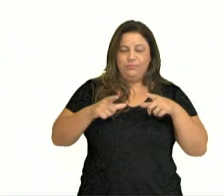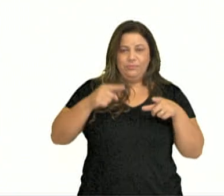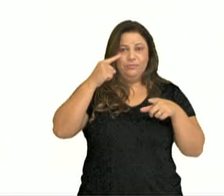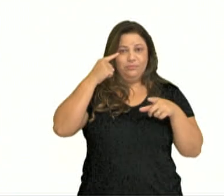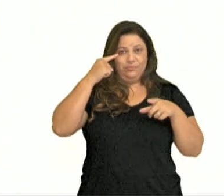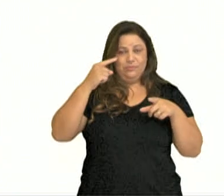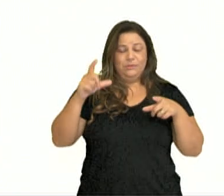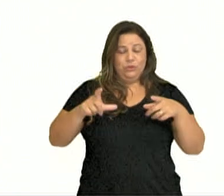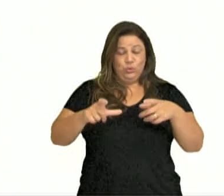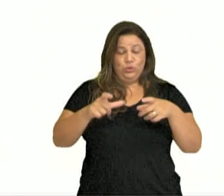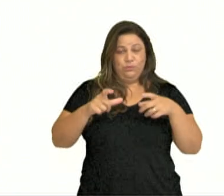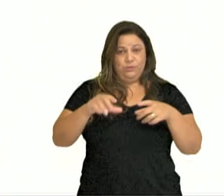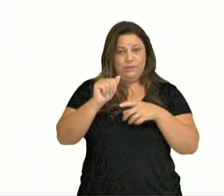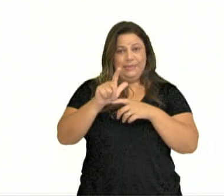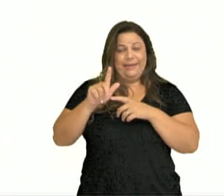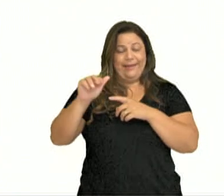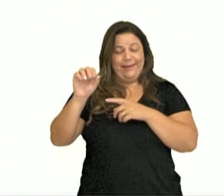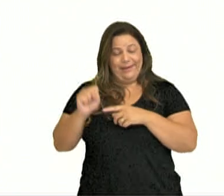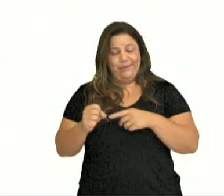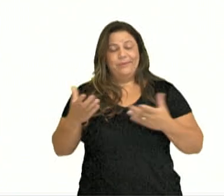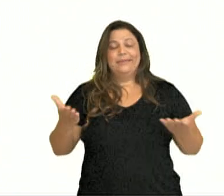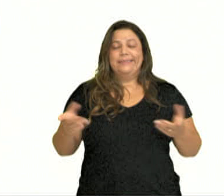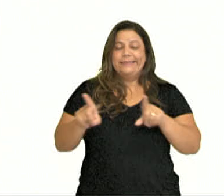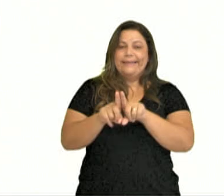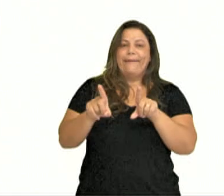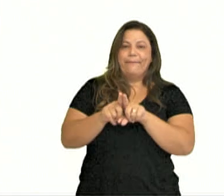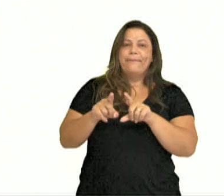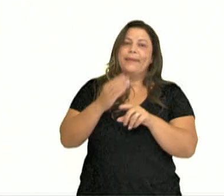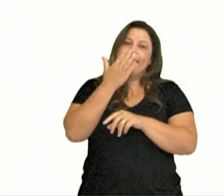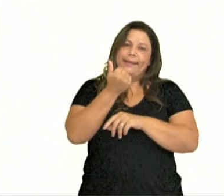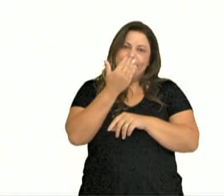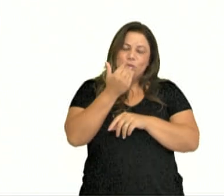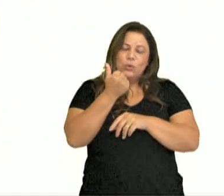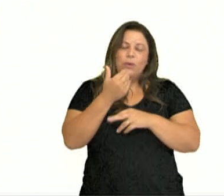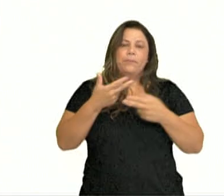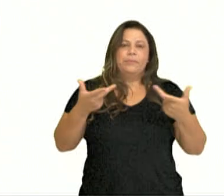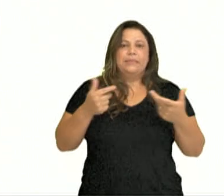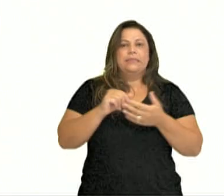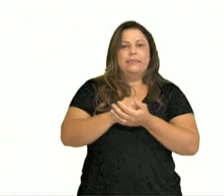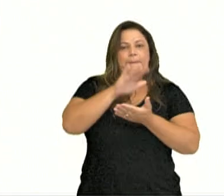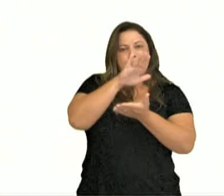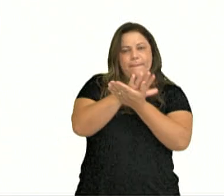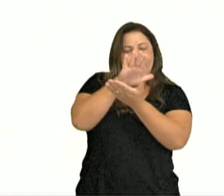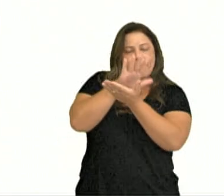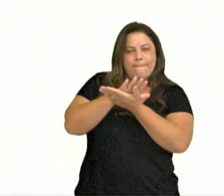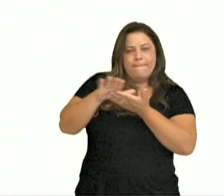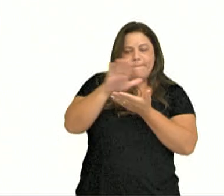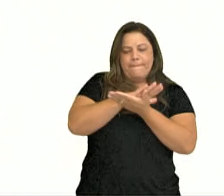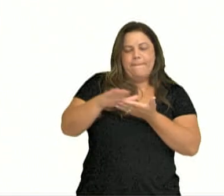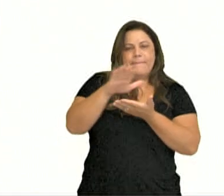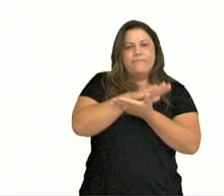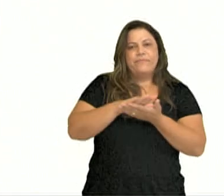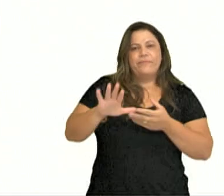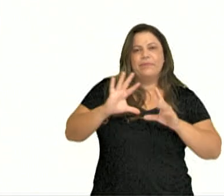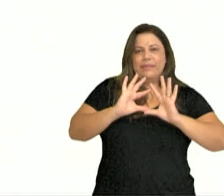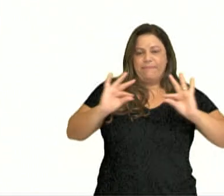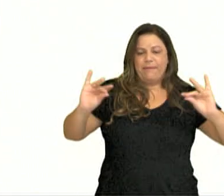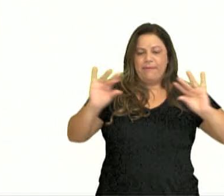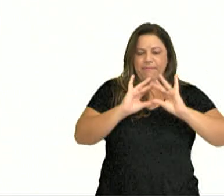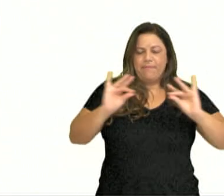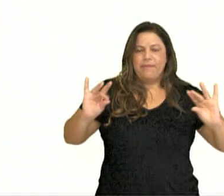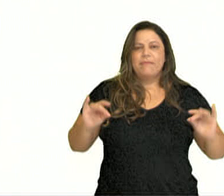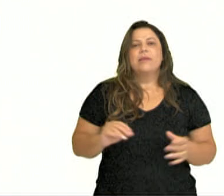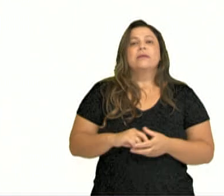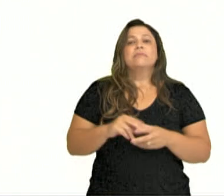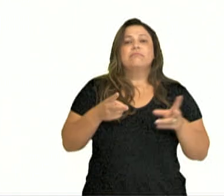utilizado também para fazer esse prato, né? Então essa alga ela é compactada, né, formada folhas, né, no formato quadradinho